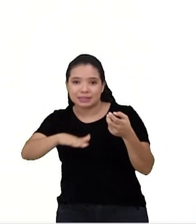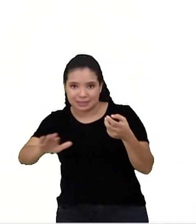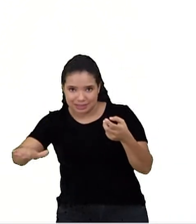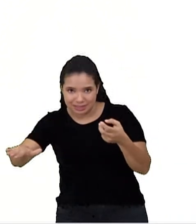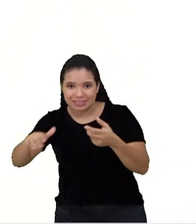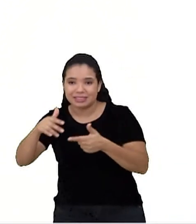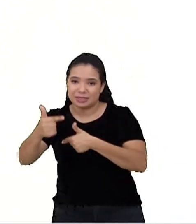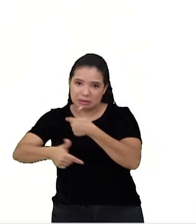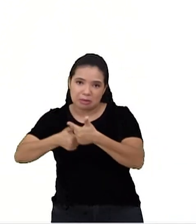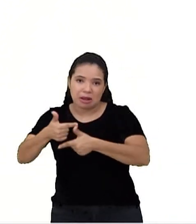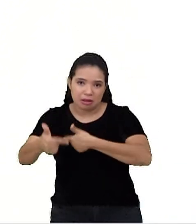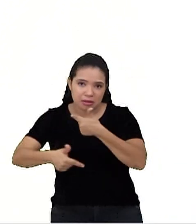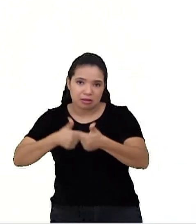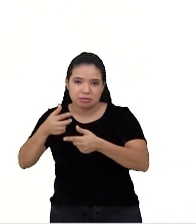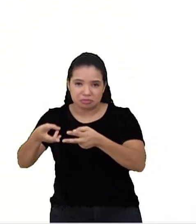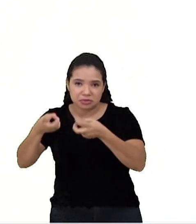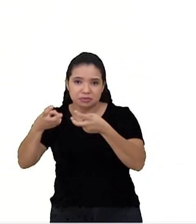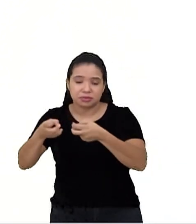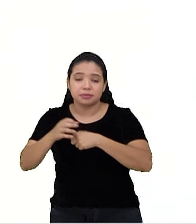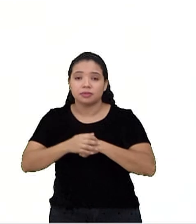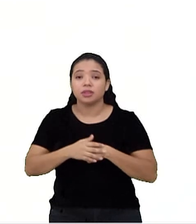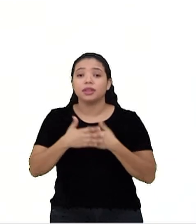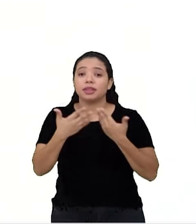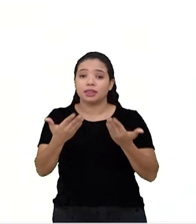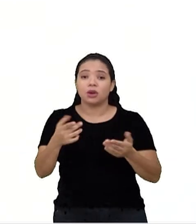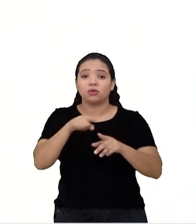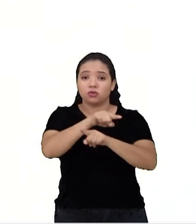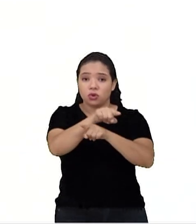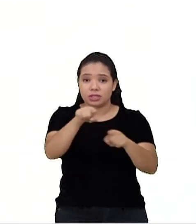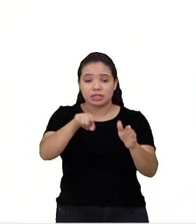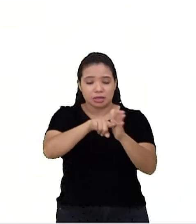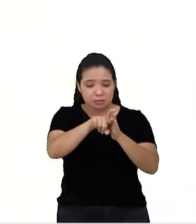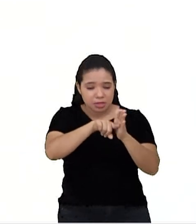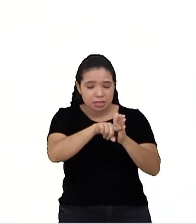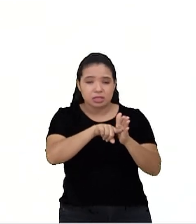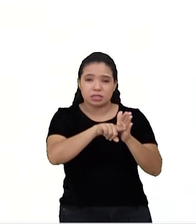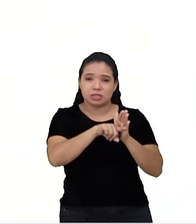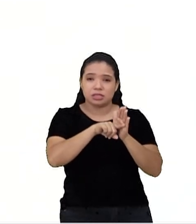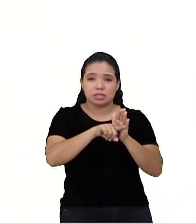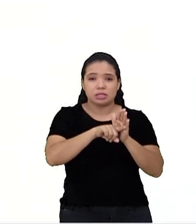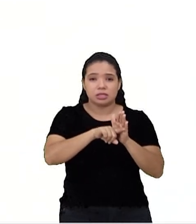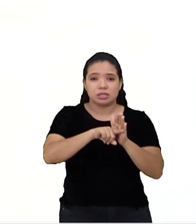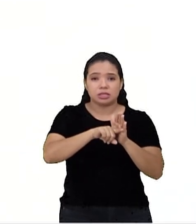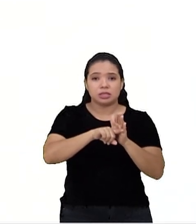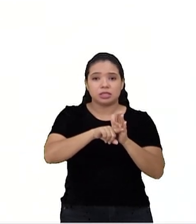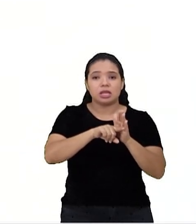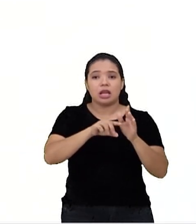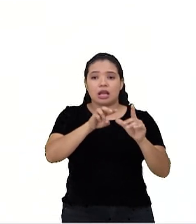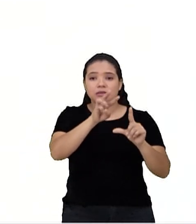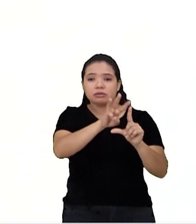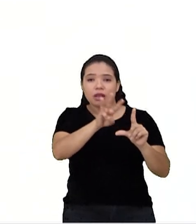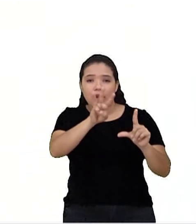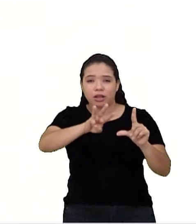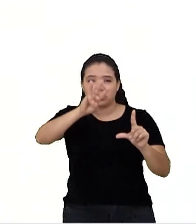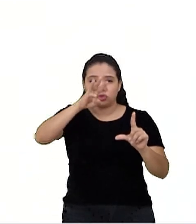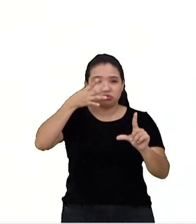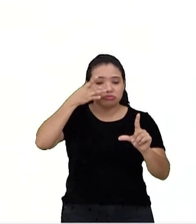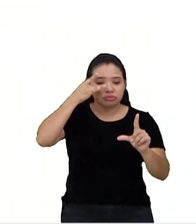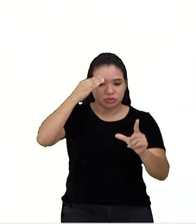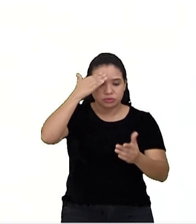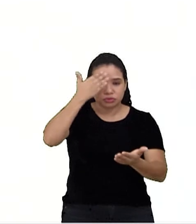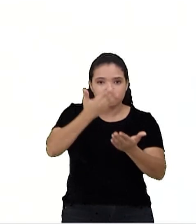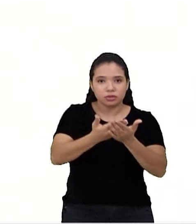Dessa forma, realize uma pesquisa em fontes confiáveis e abertas sobre o trabalho infantil no Brasil. Após a